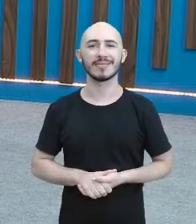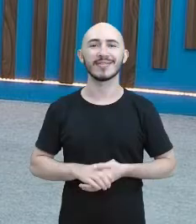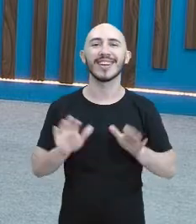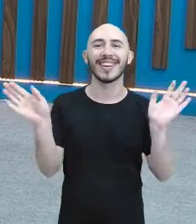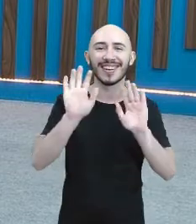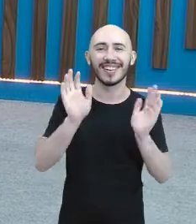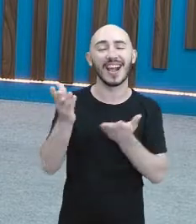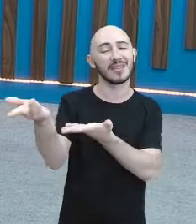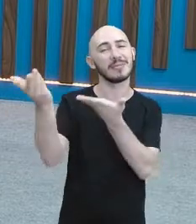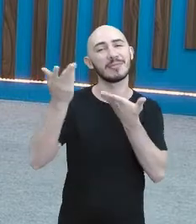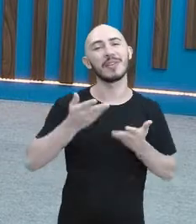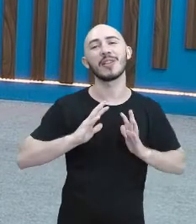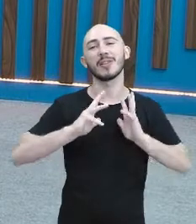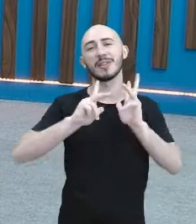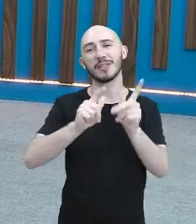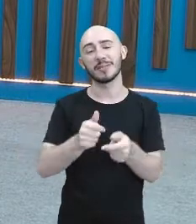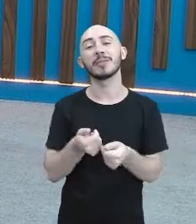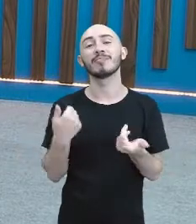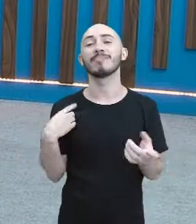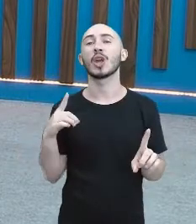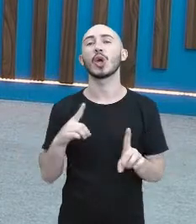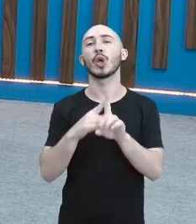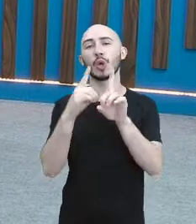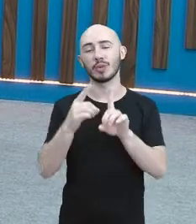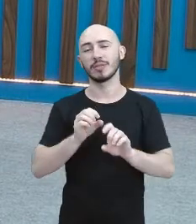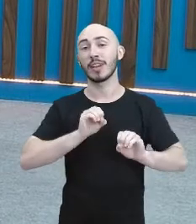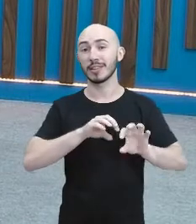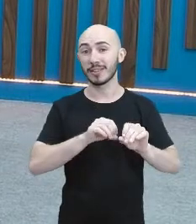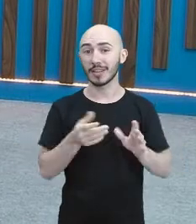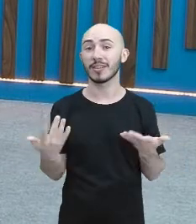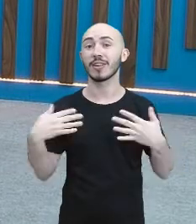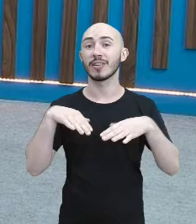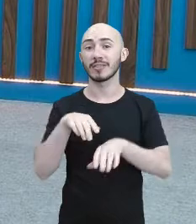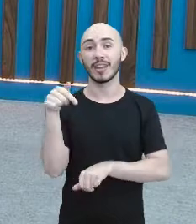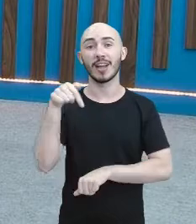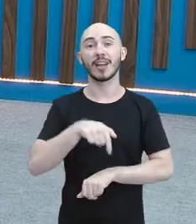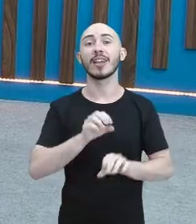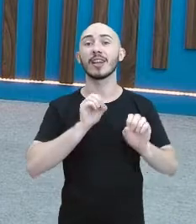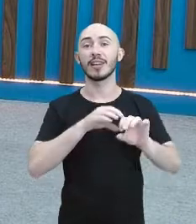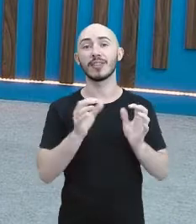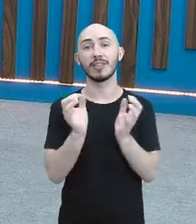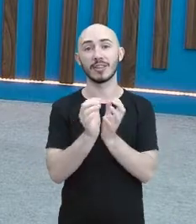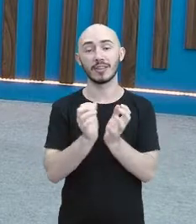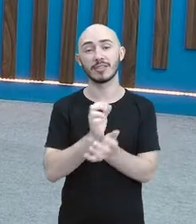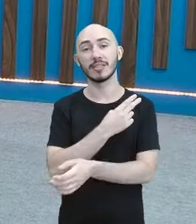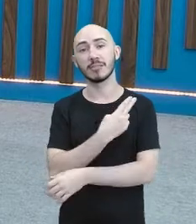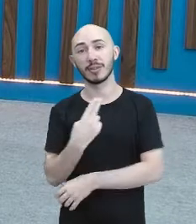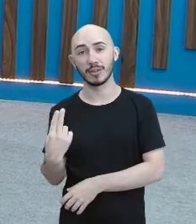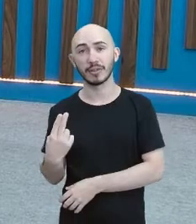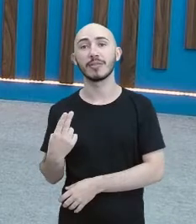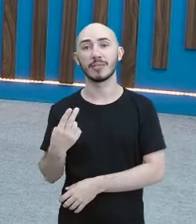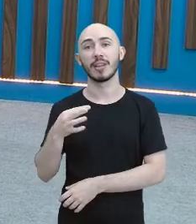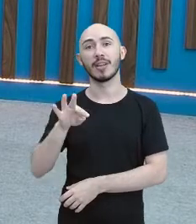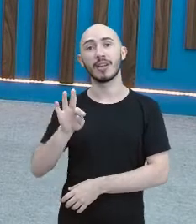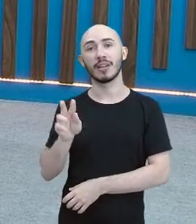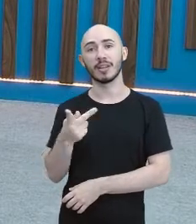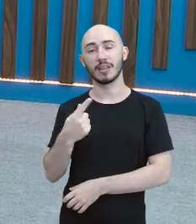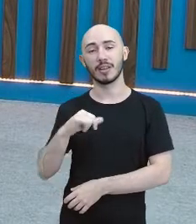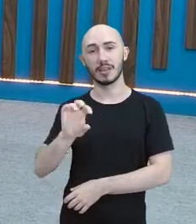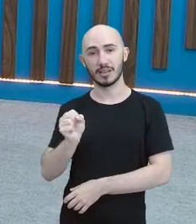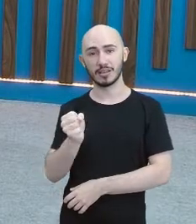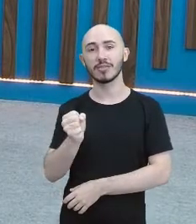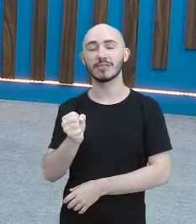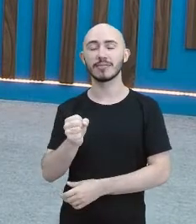Olá, sejam bem-vindos a mais um encontro da Educação Inclusiva aqui no Educa Recife. Meu nome é Thaís Luz e esse é o meu